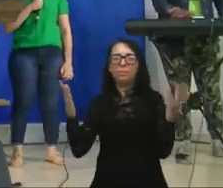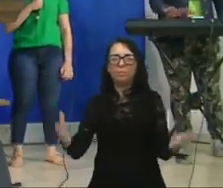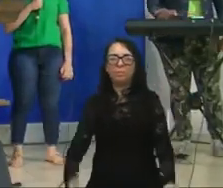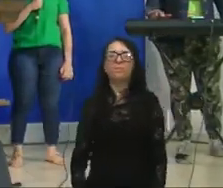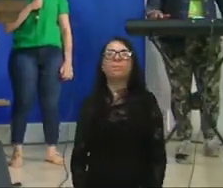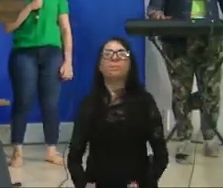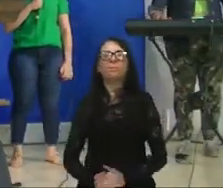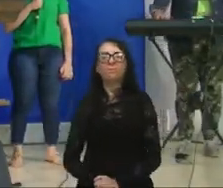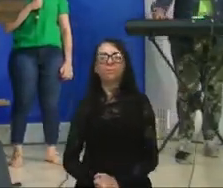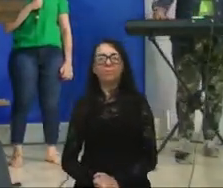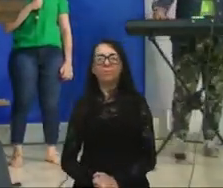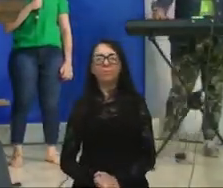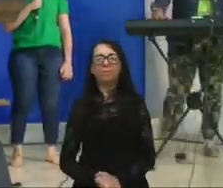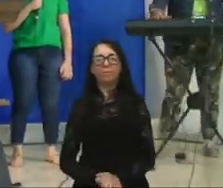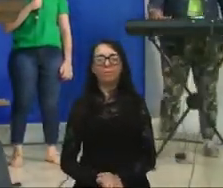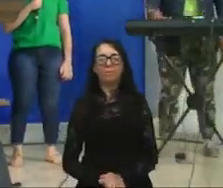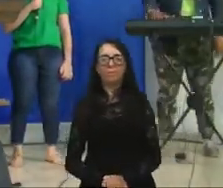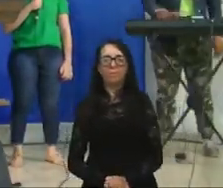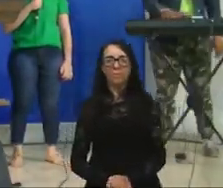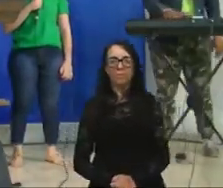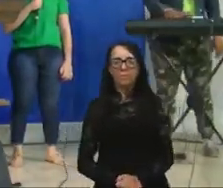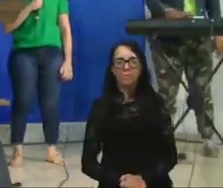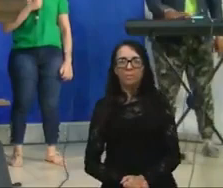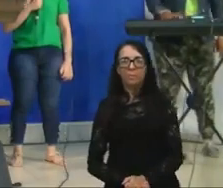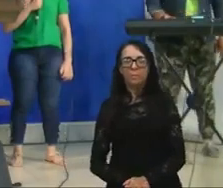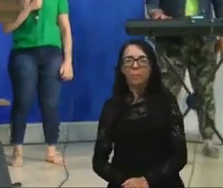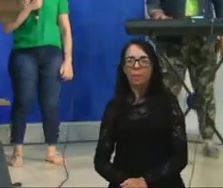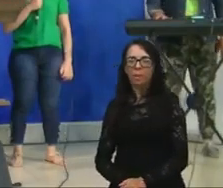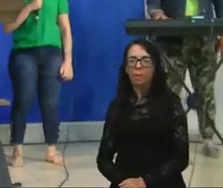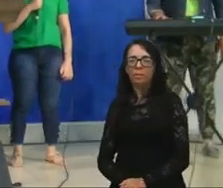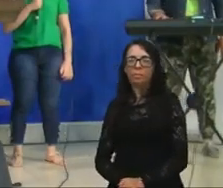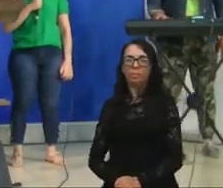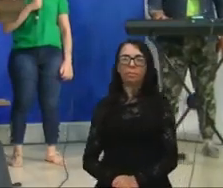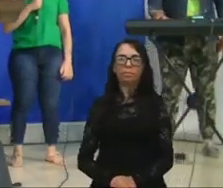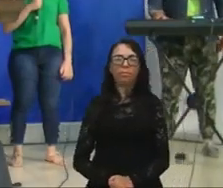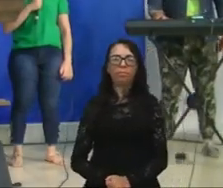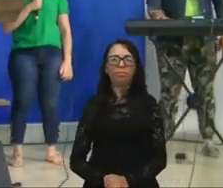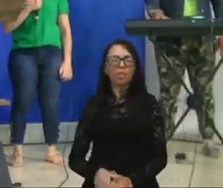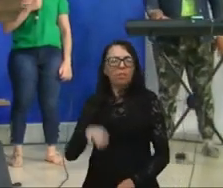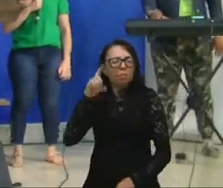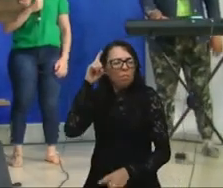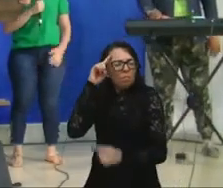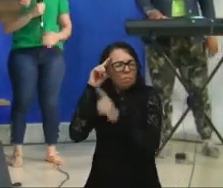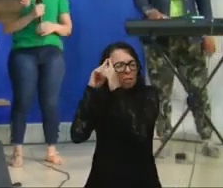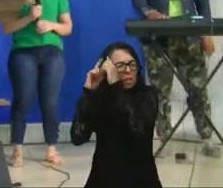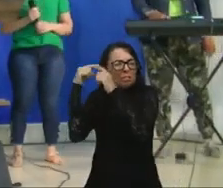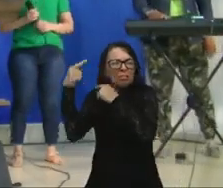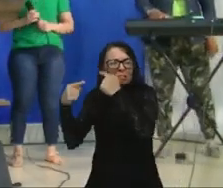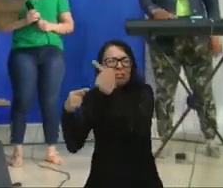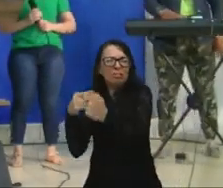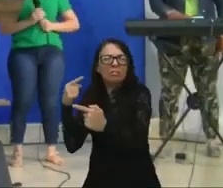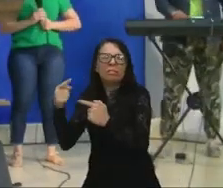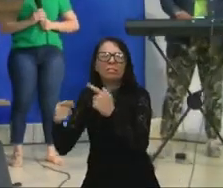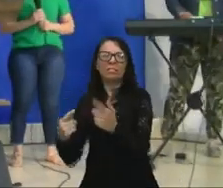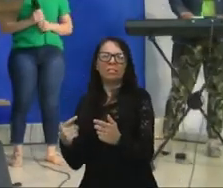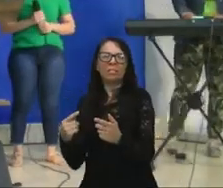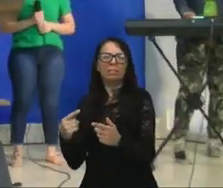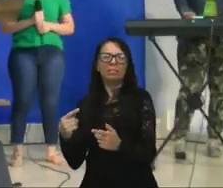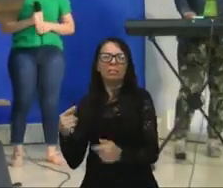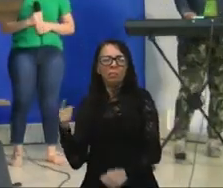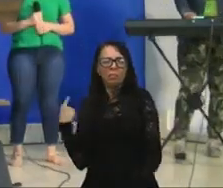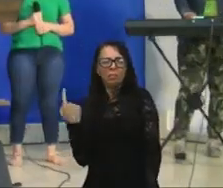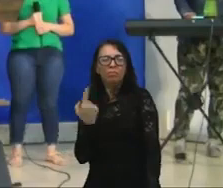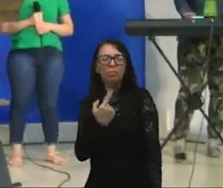Que a cada dia a cada momento de nossas